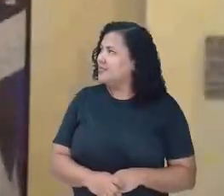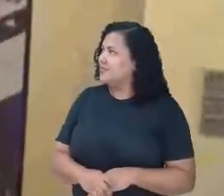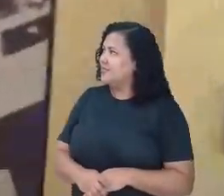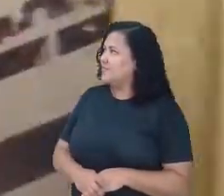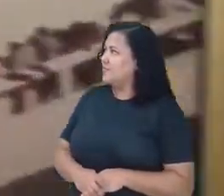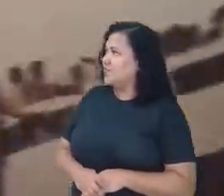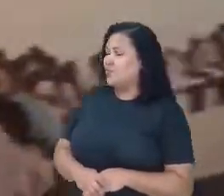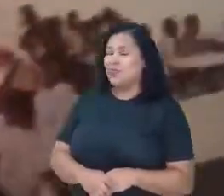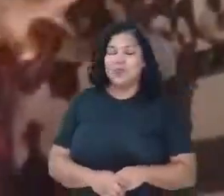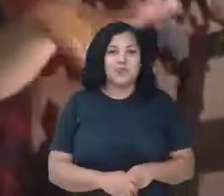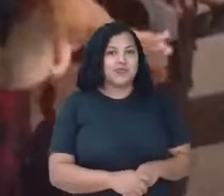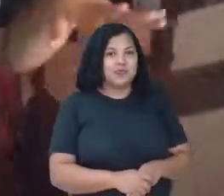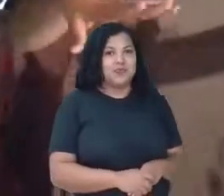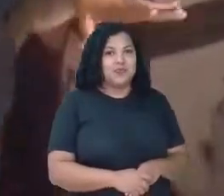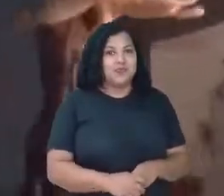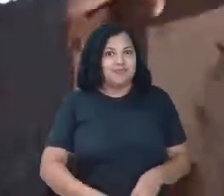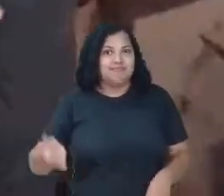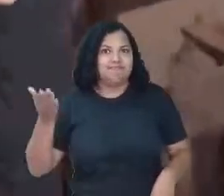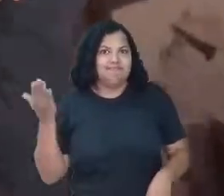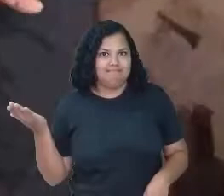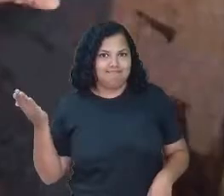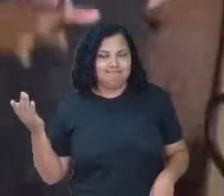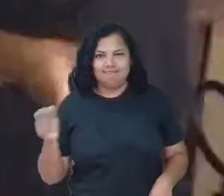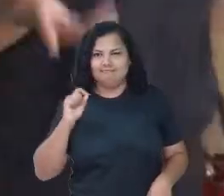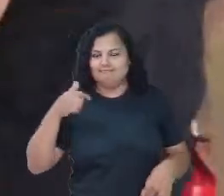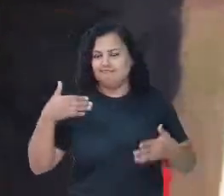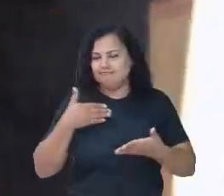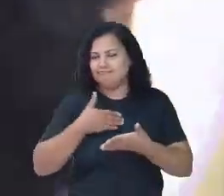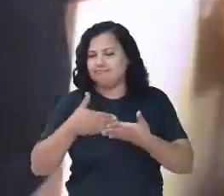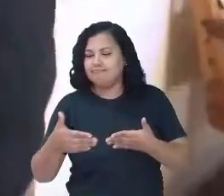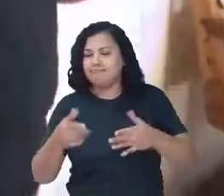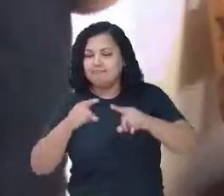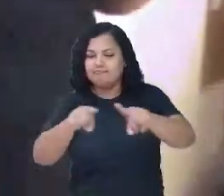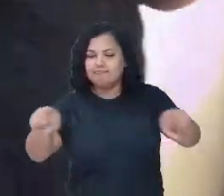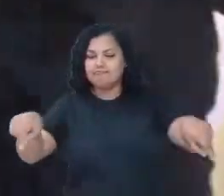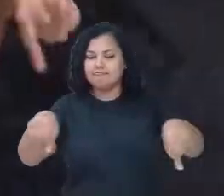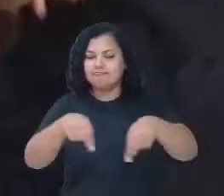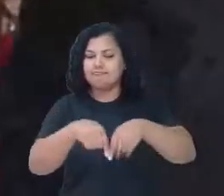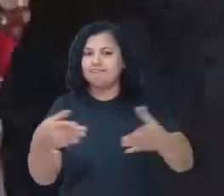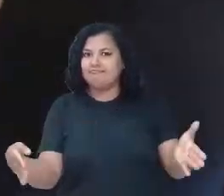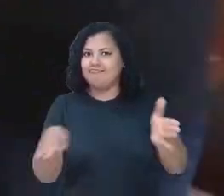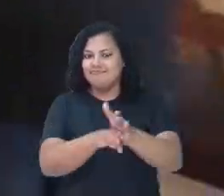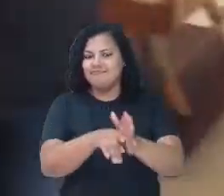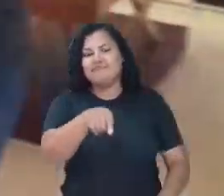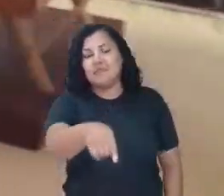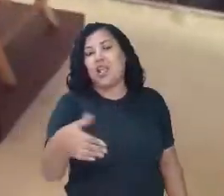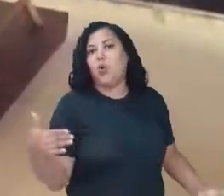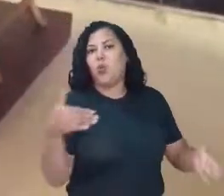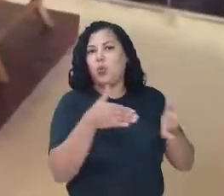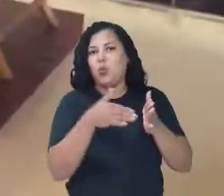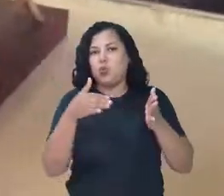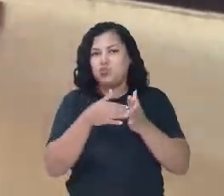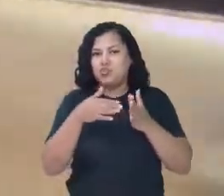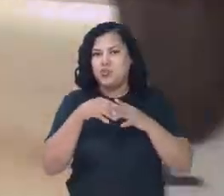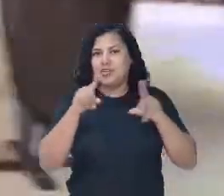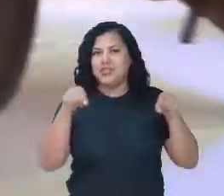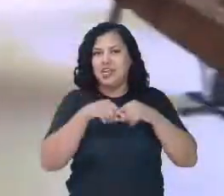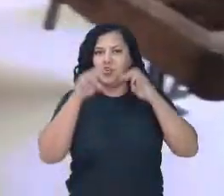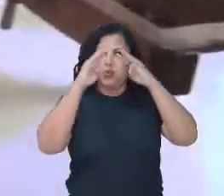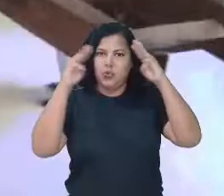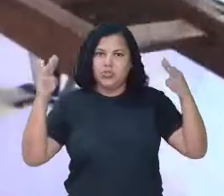E aqui a gente começa a se encaminhar para esta última sala do museu, que é a sala que a gente vê dedicada ao